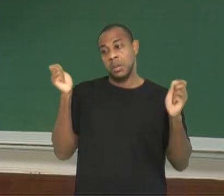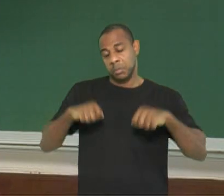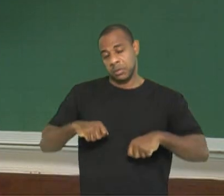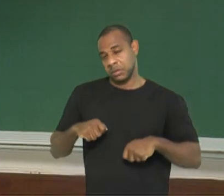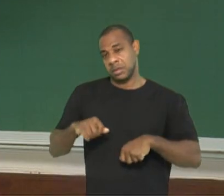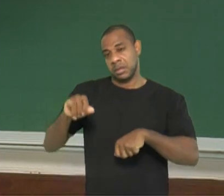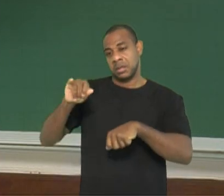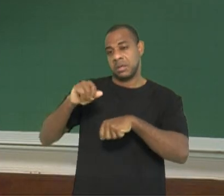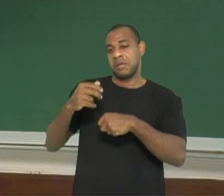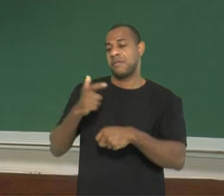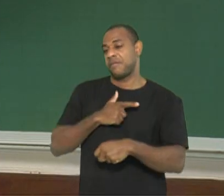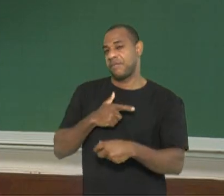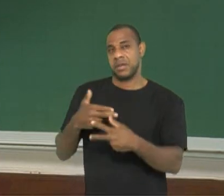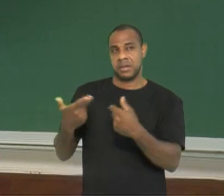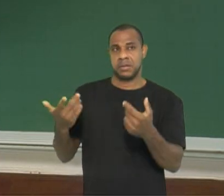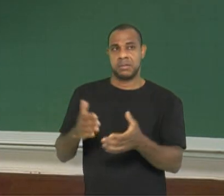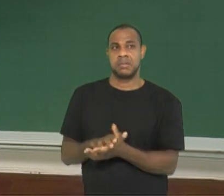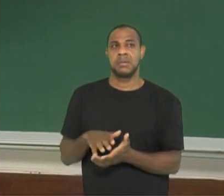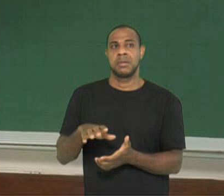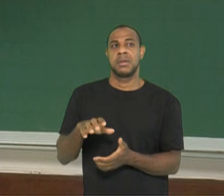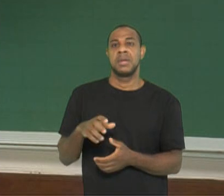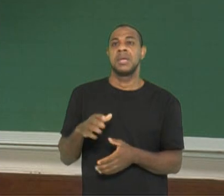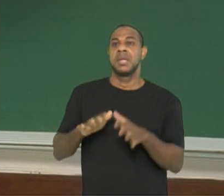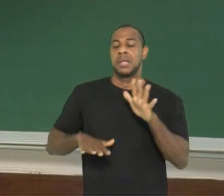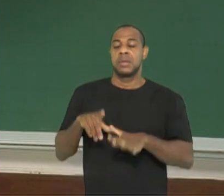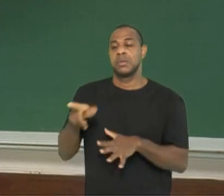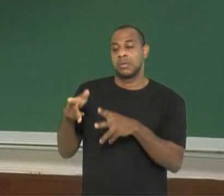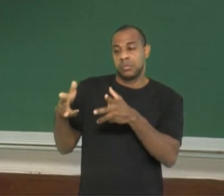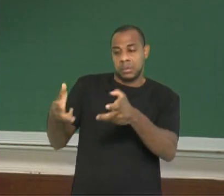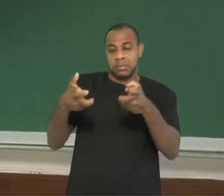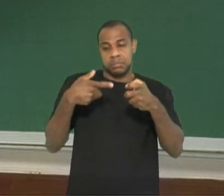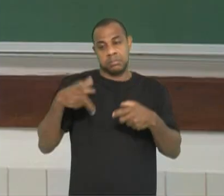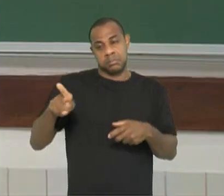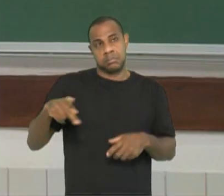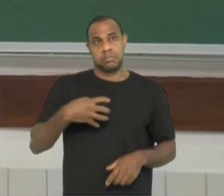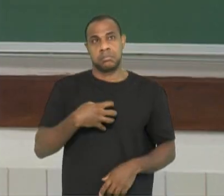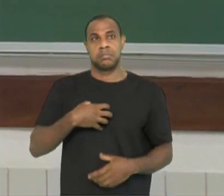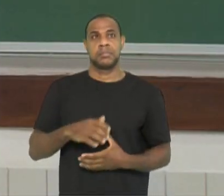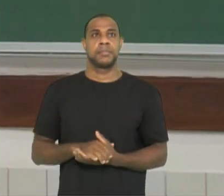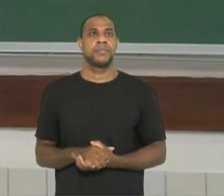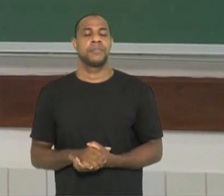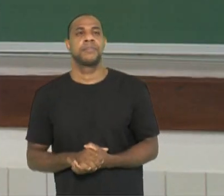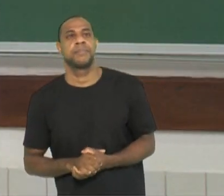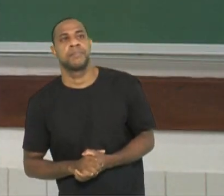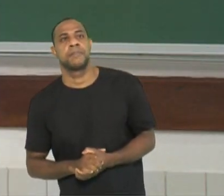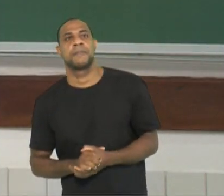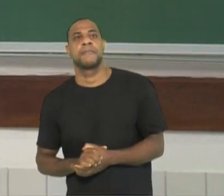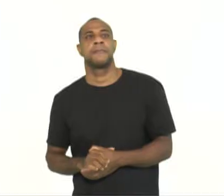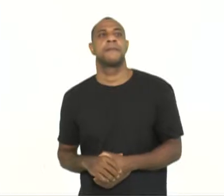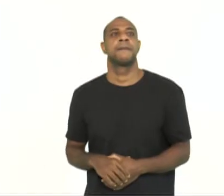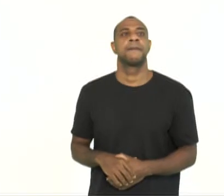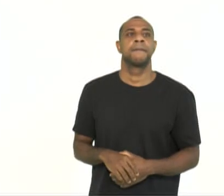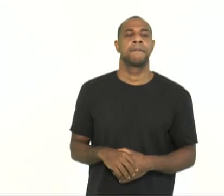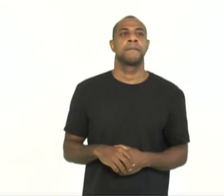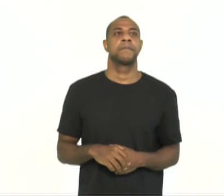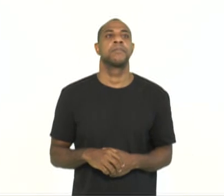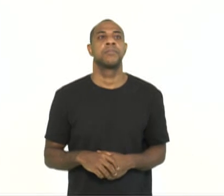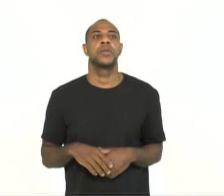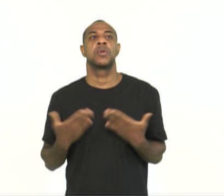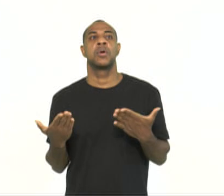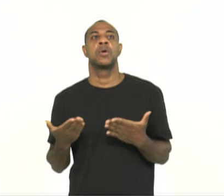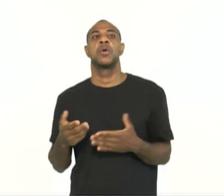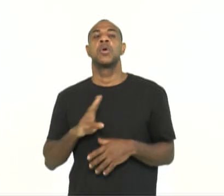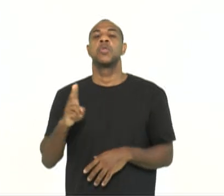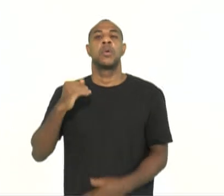Estética, basicamente, é isso. A sua concepção do que é bonito ou feio. Responda o seu caderno. Cite o nome dos artistas que